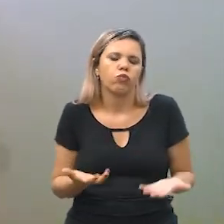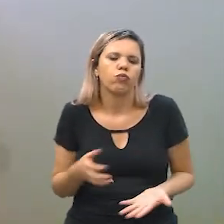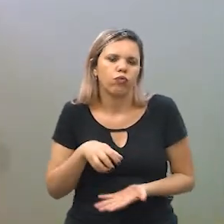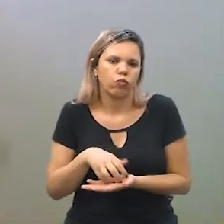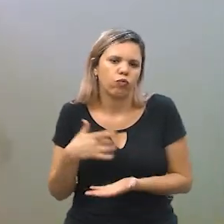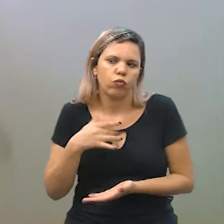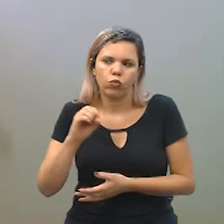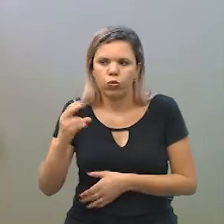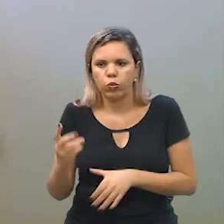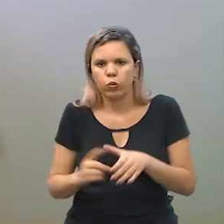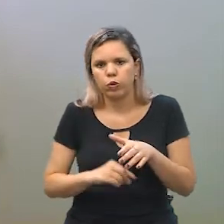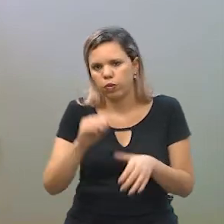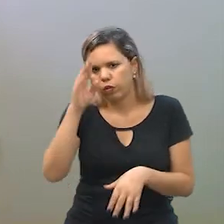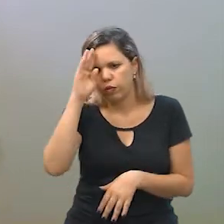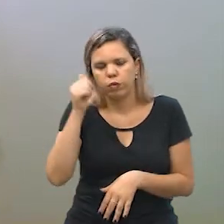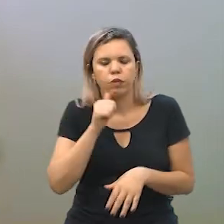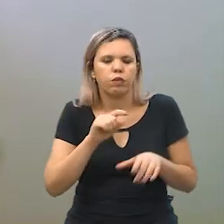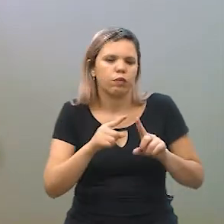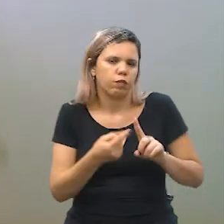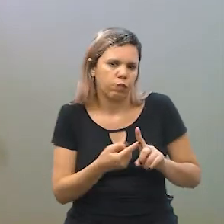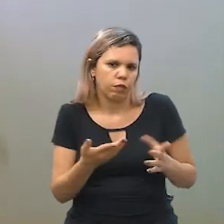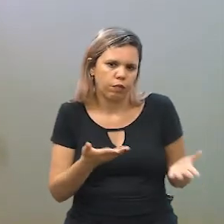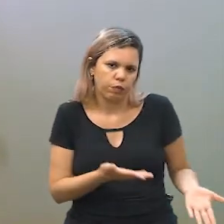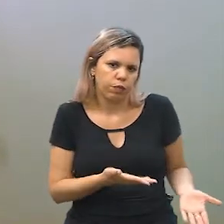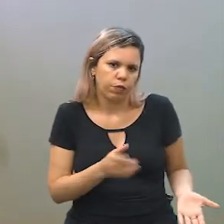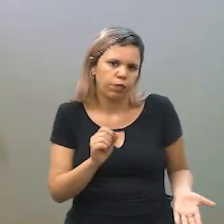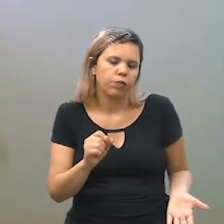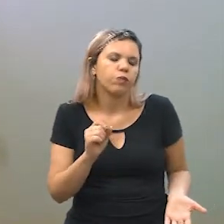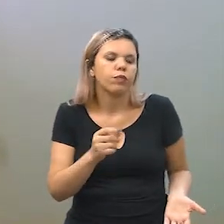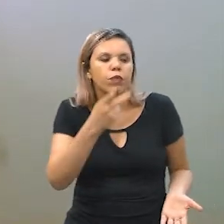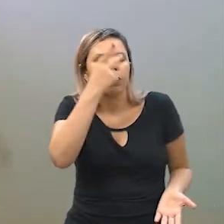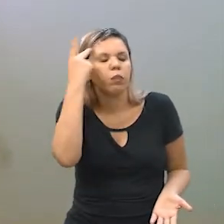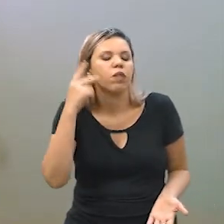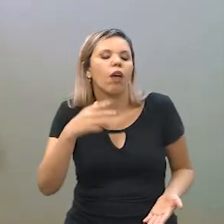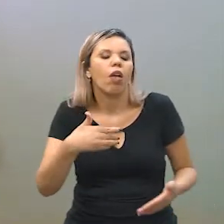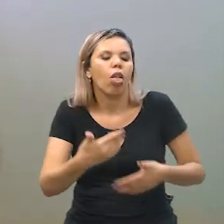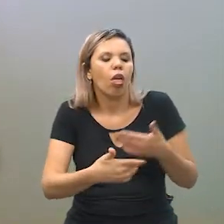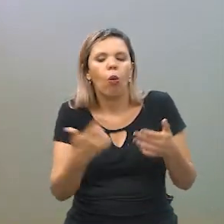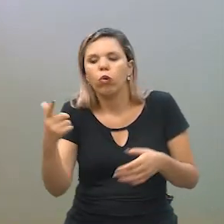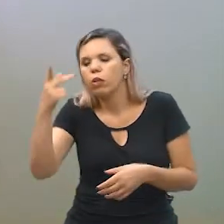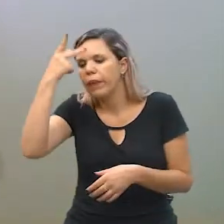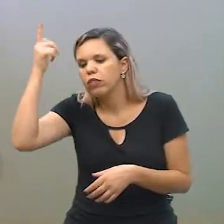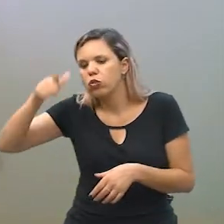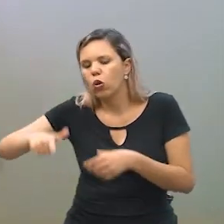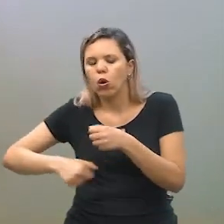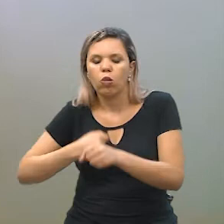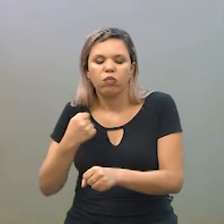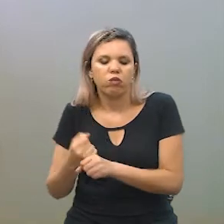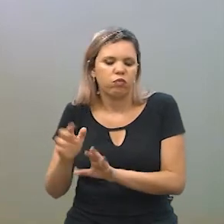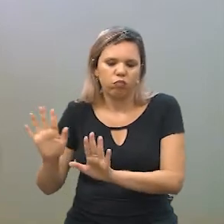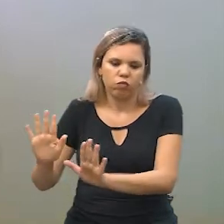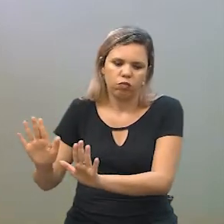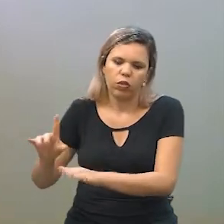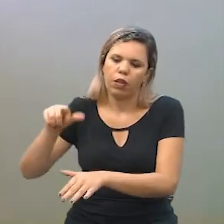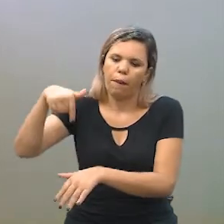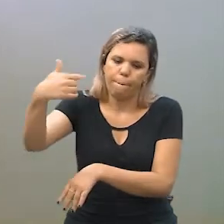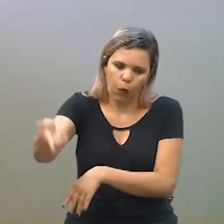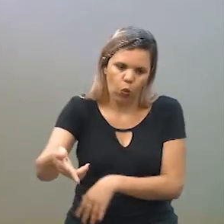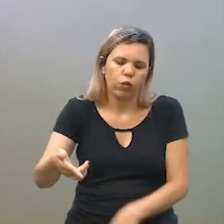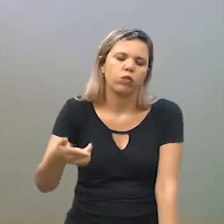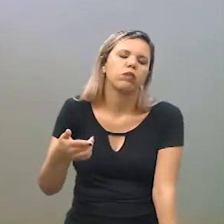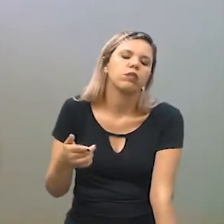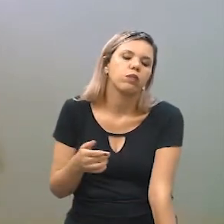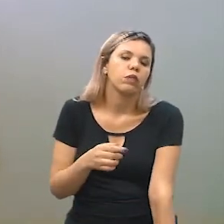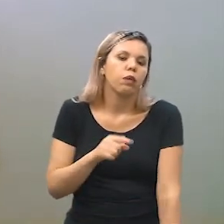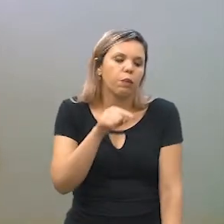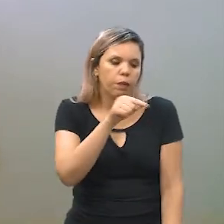seu consultório priorizando as grávidas. Quem é uma paciente de rotina, que vai anualmente na consulta, isso pode ser postergado.